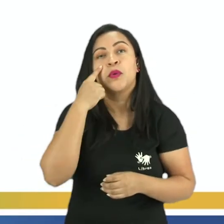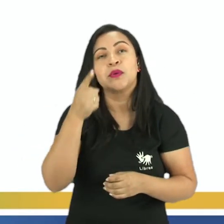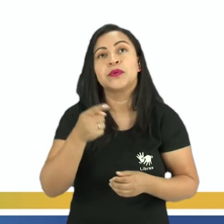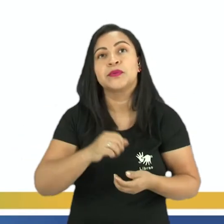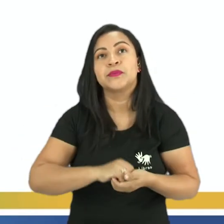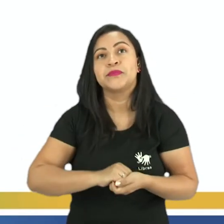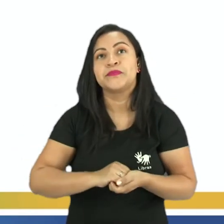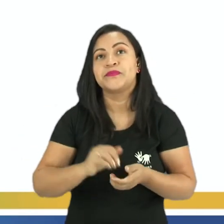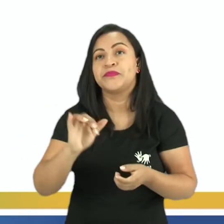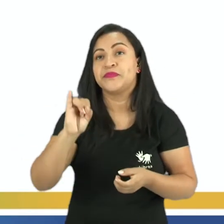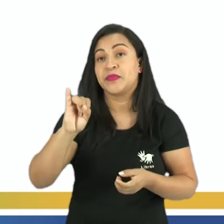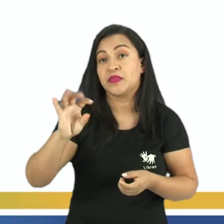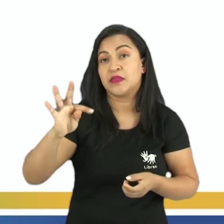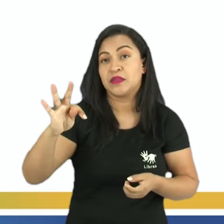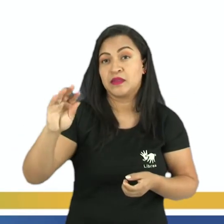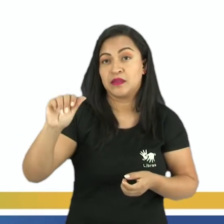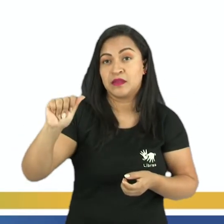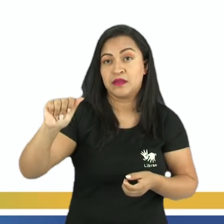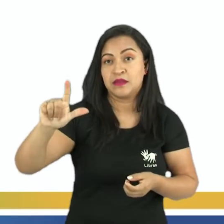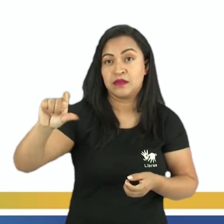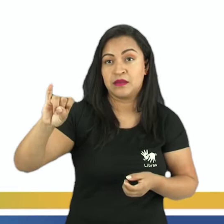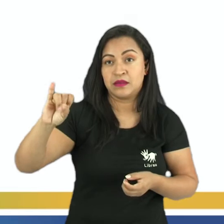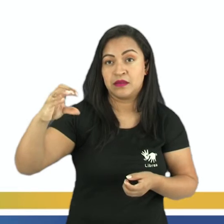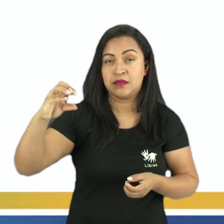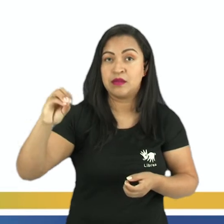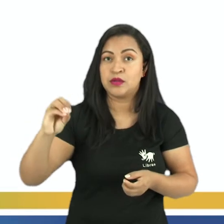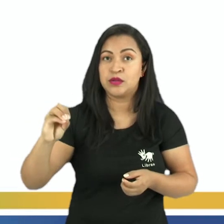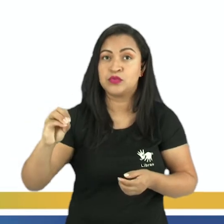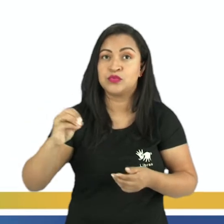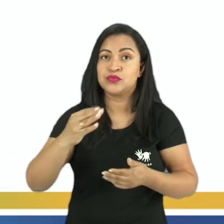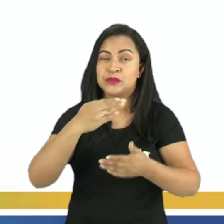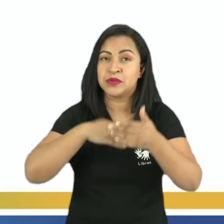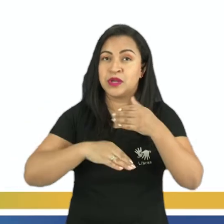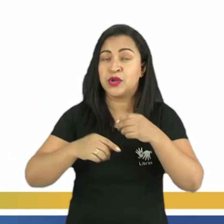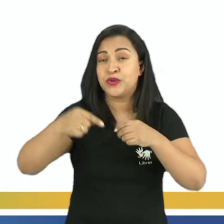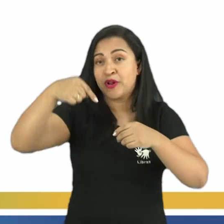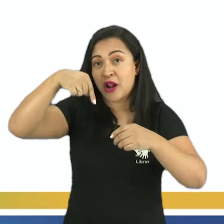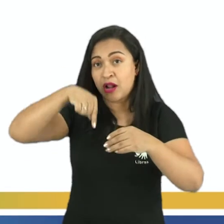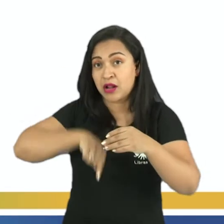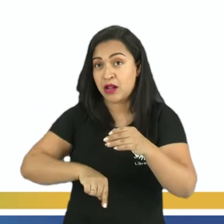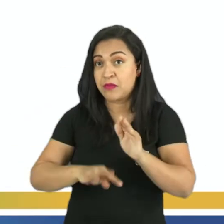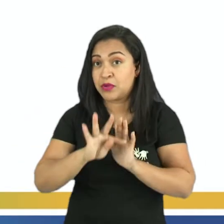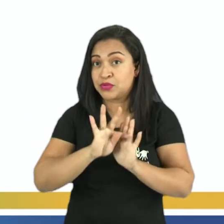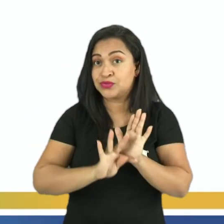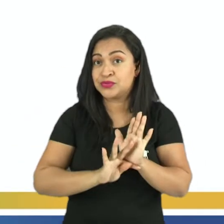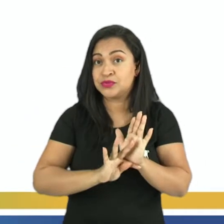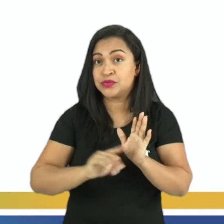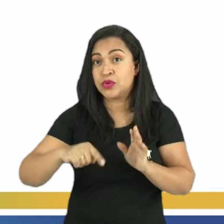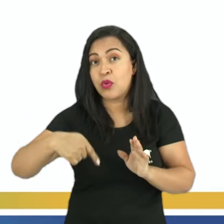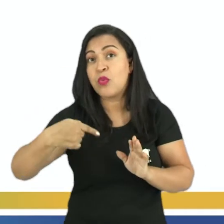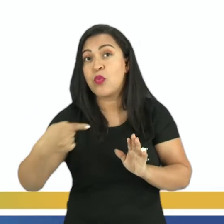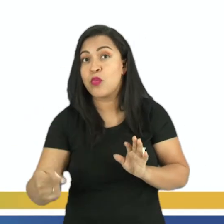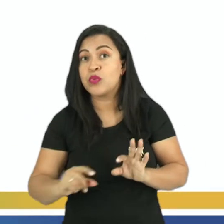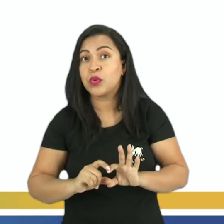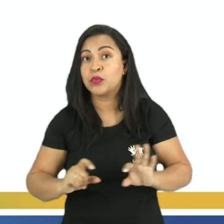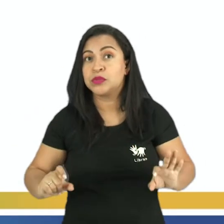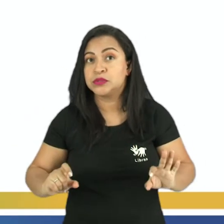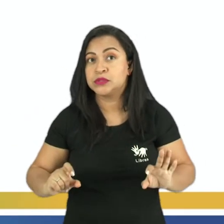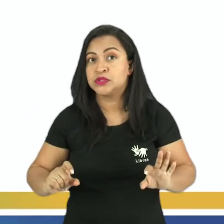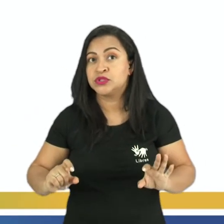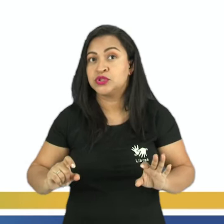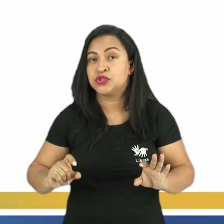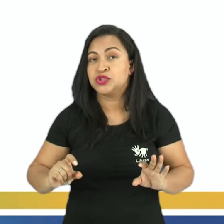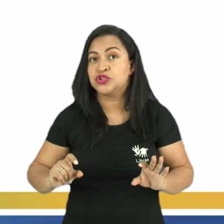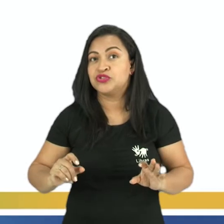em itálico e separado do meu corpo do texto. E lá embaixo também outra rubrica que indica que